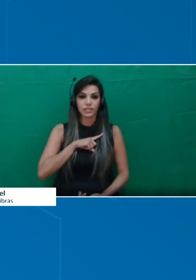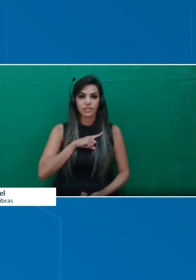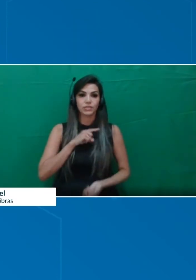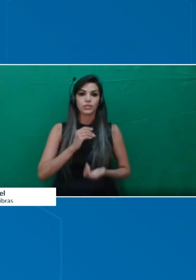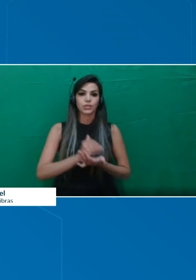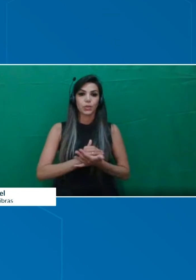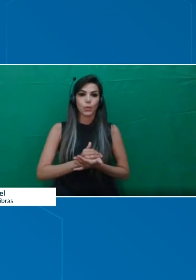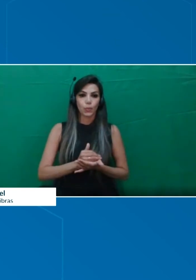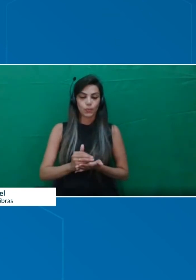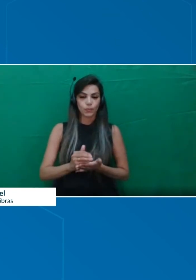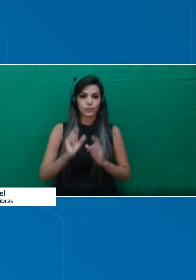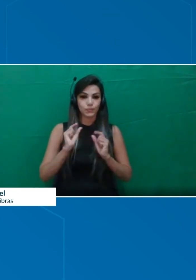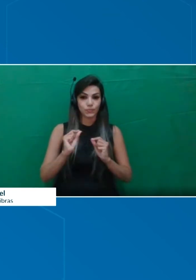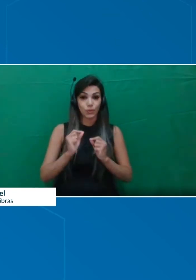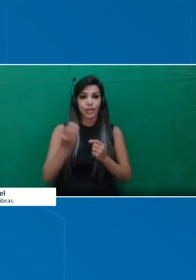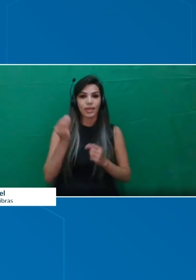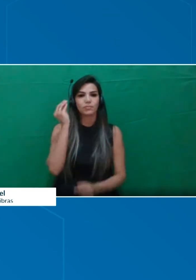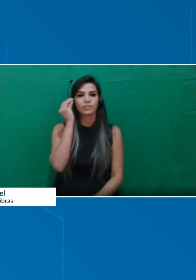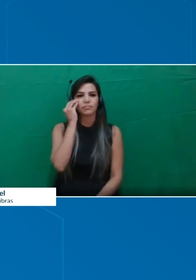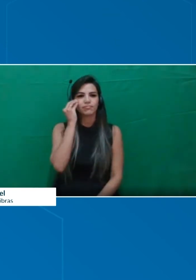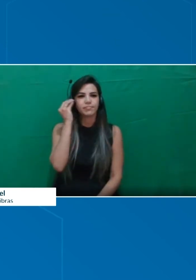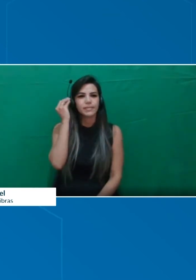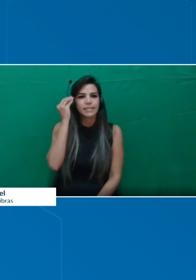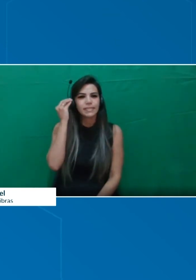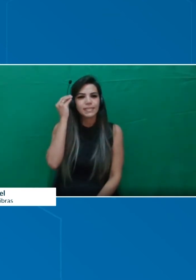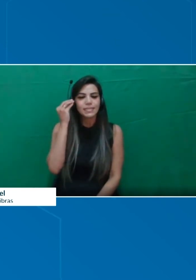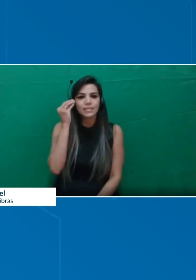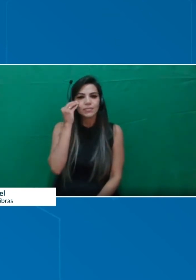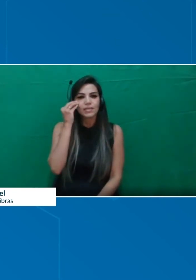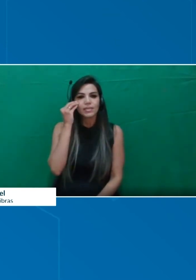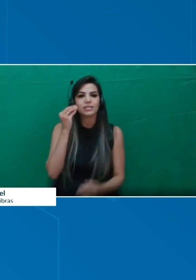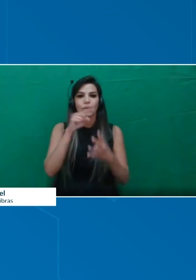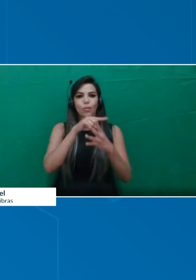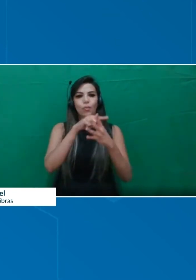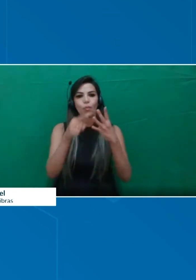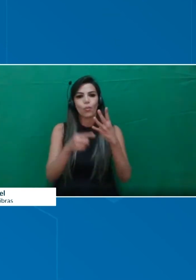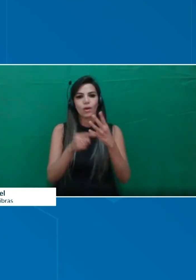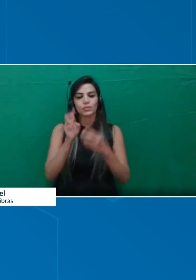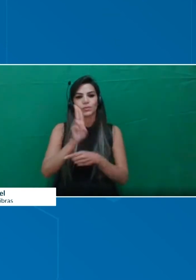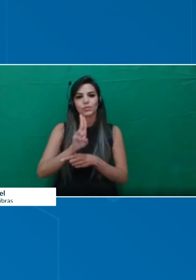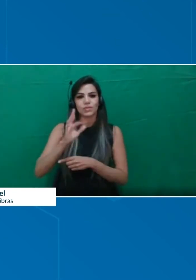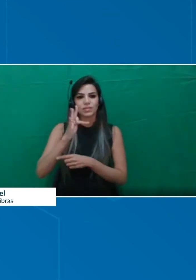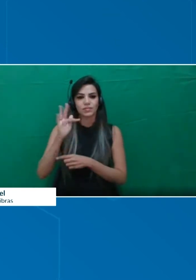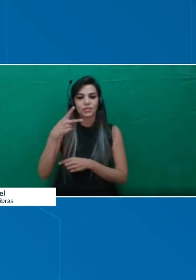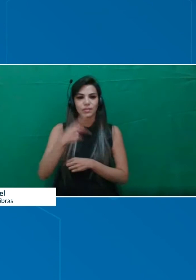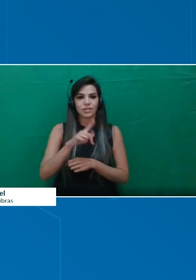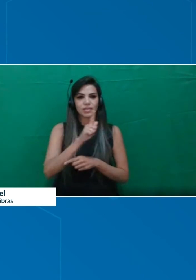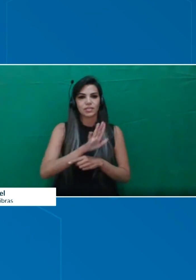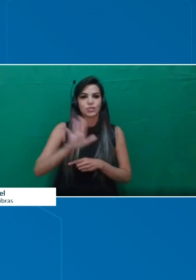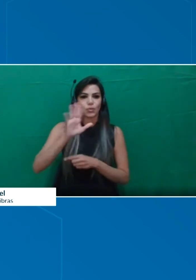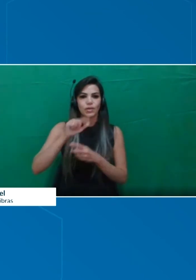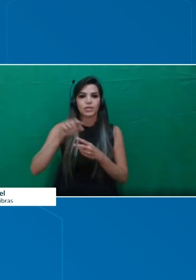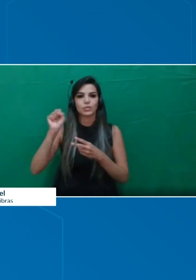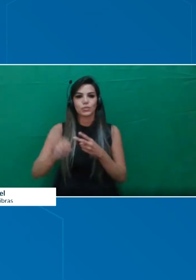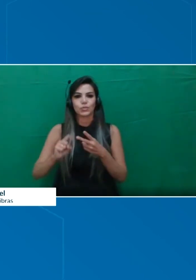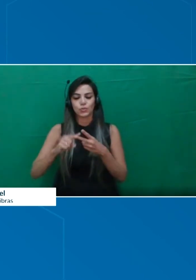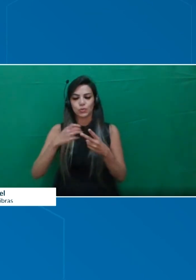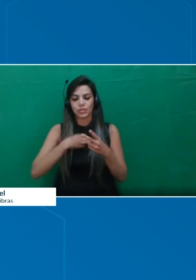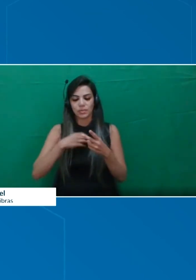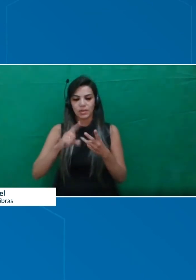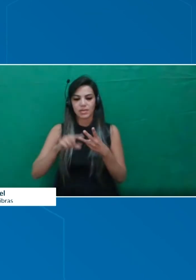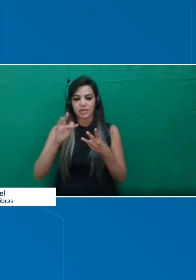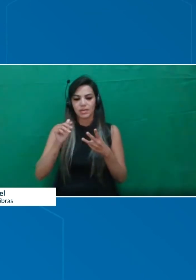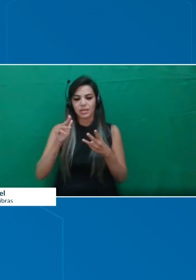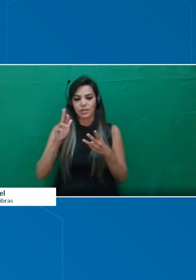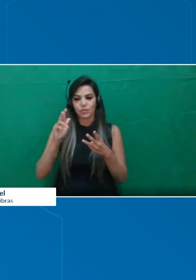começa a fazer uma experiência com 4 universidades federais: Federal de Goiás, Federal do Sul da Bahia, a FURG, que é a